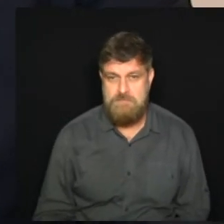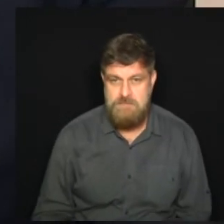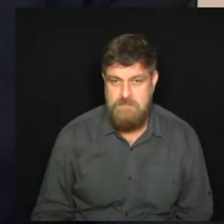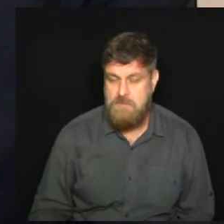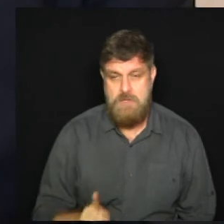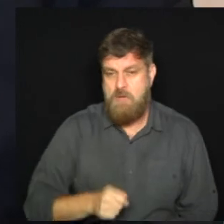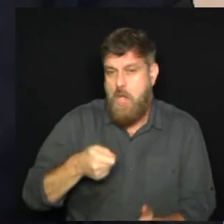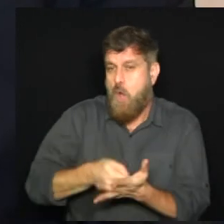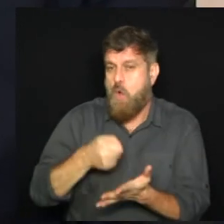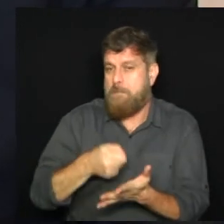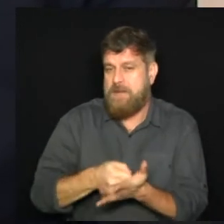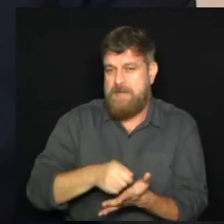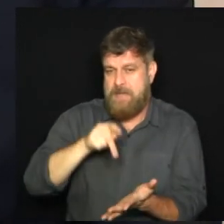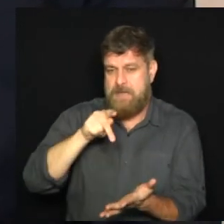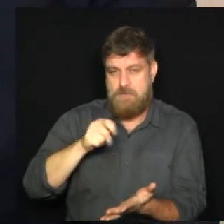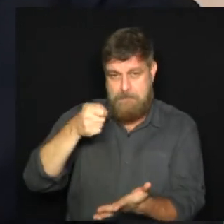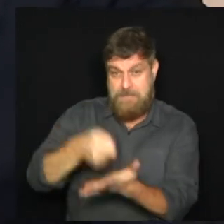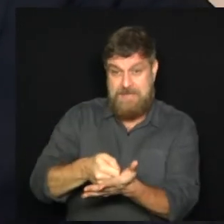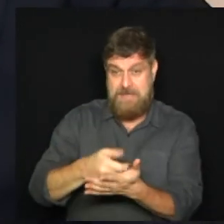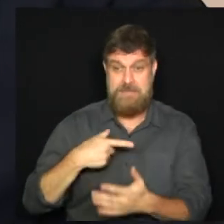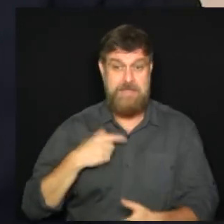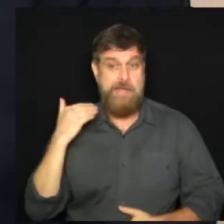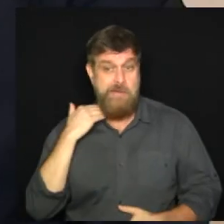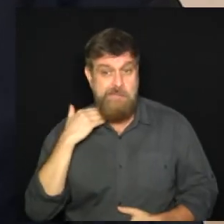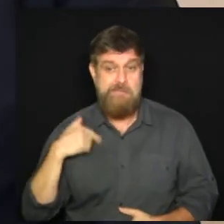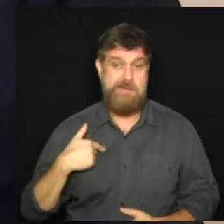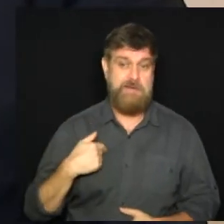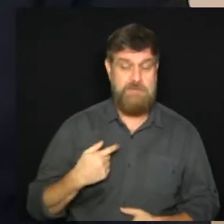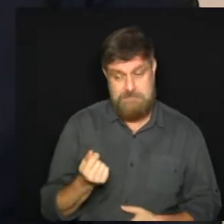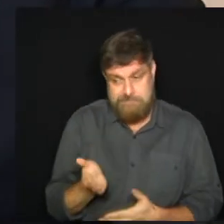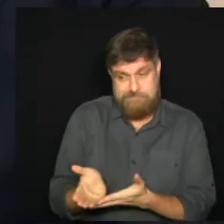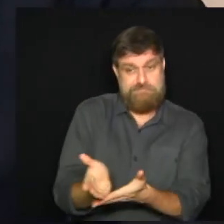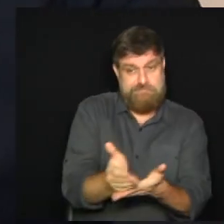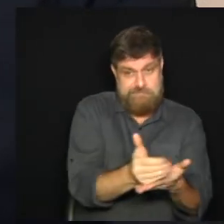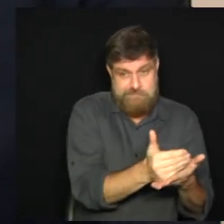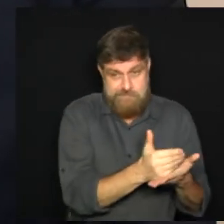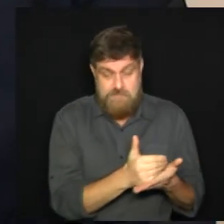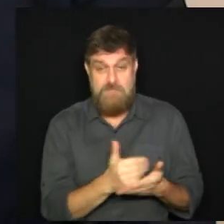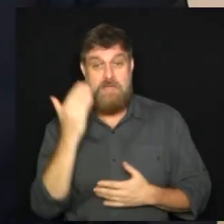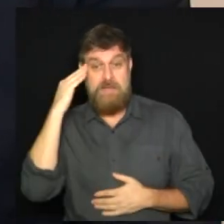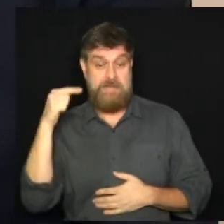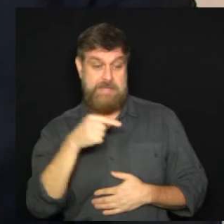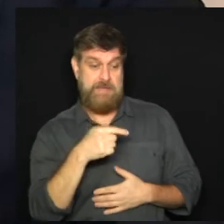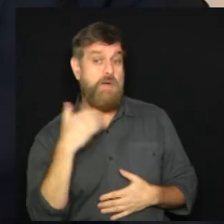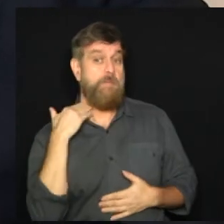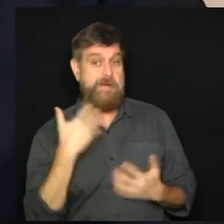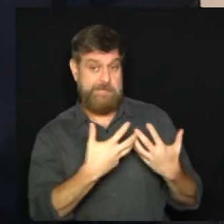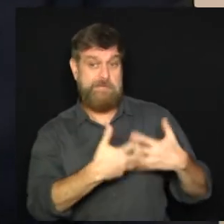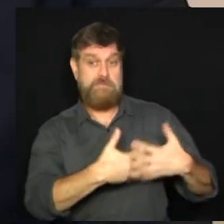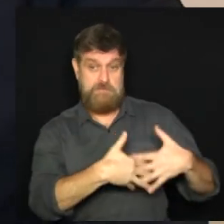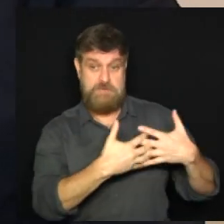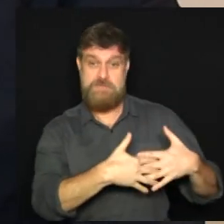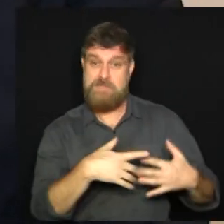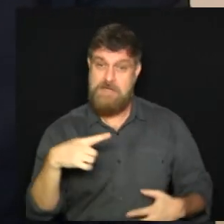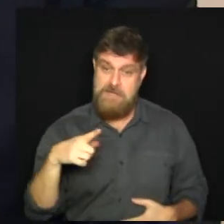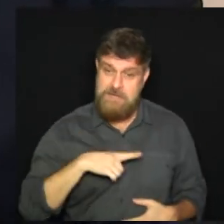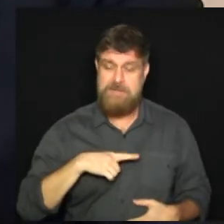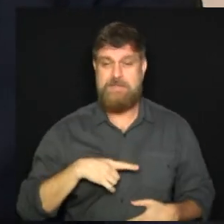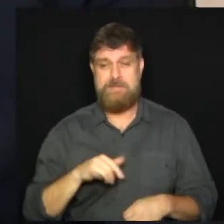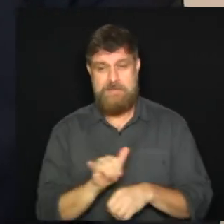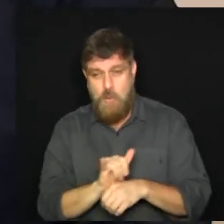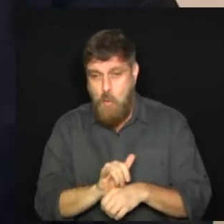mesmo? Mas você sabe por que paga esse valor? Eu conversei com um planejador financeiro que explicou como funcionam essas